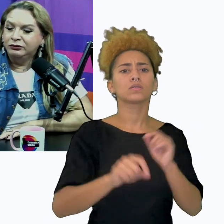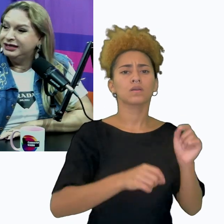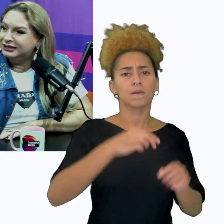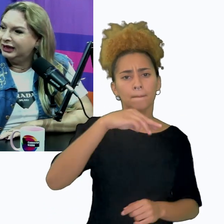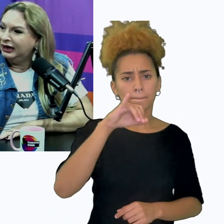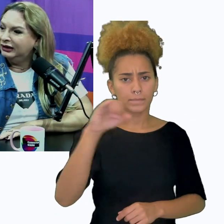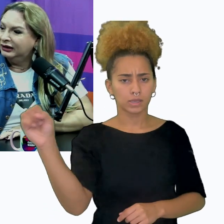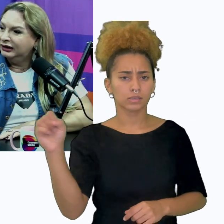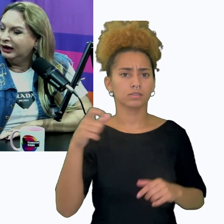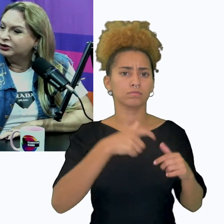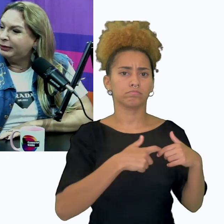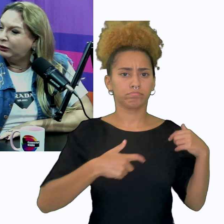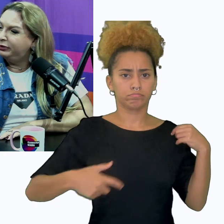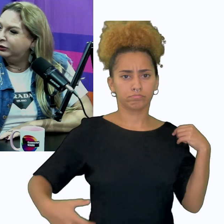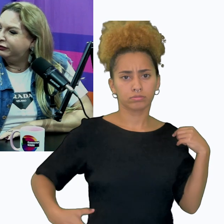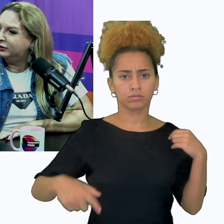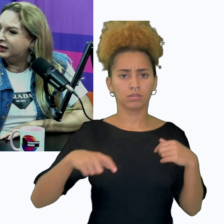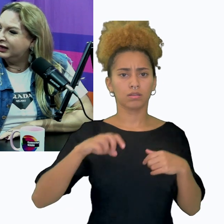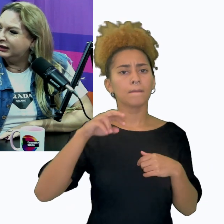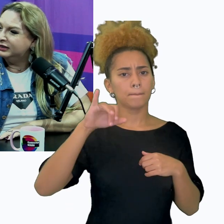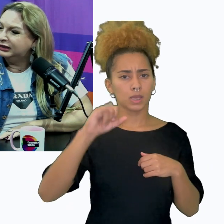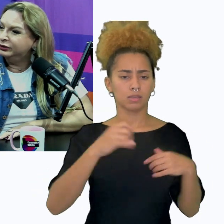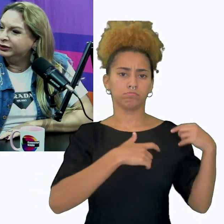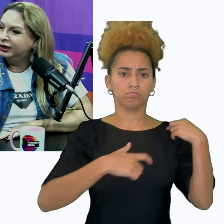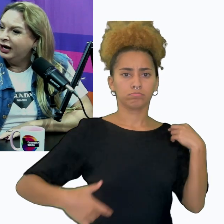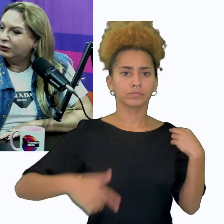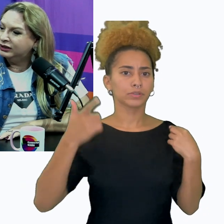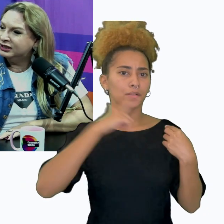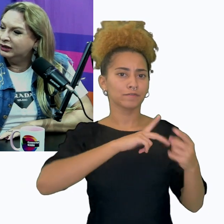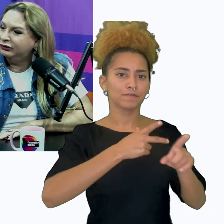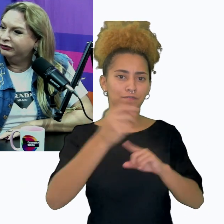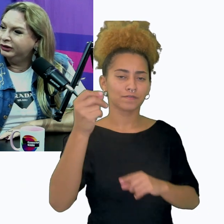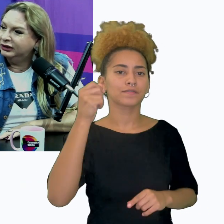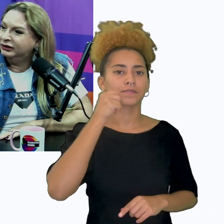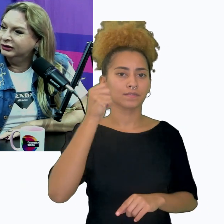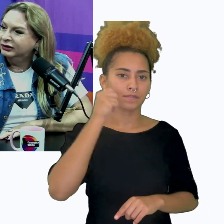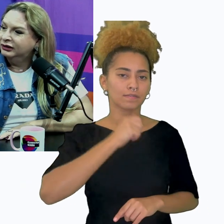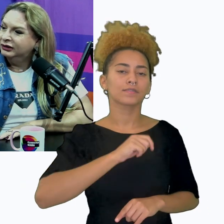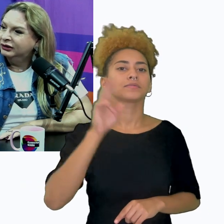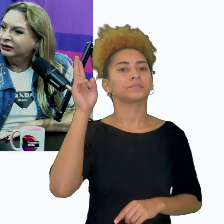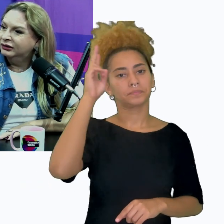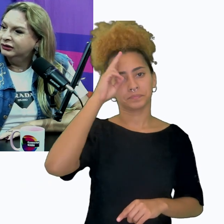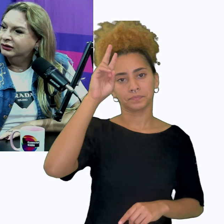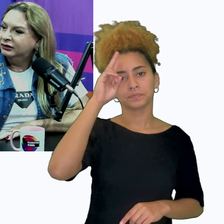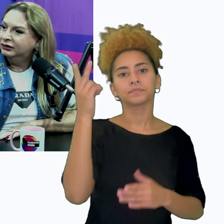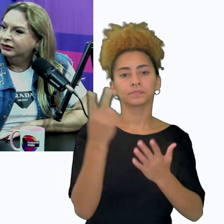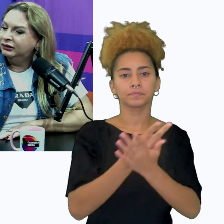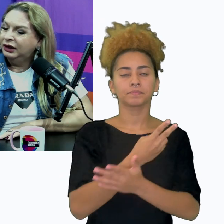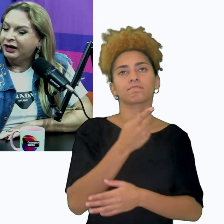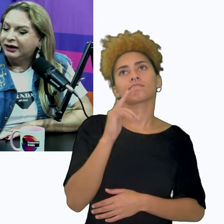um Miss lá. Onde a Paula Bionda foi consagrada a Miss da noite. Foi no Aconteceu espaço lá, da foi, né? Dione. Foi no espaço da Dione que ela foi pra